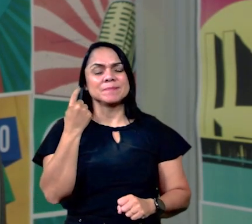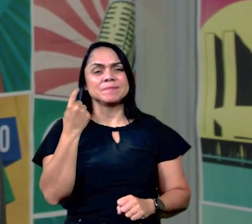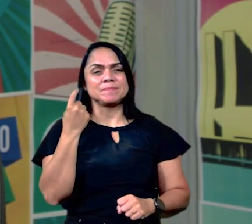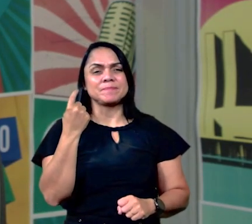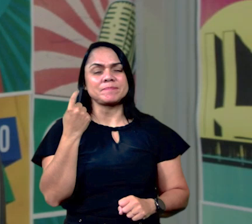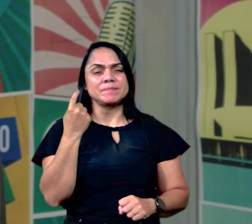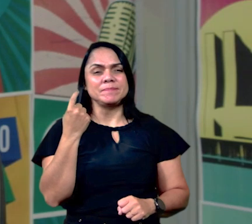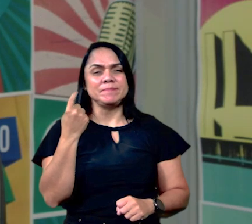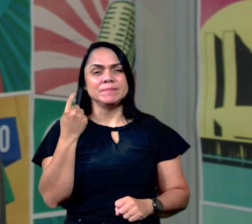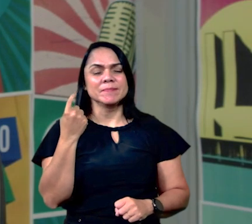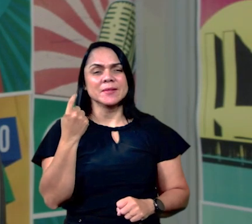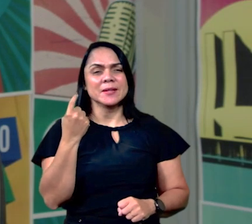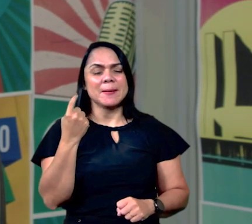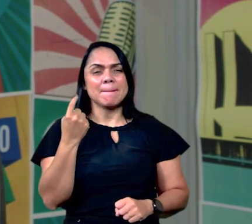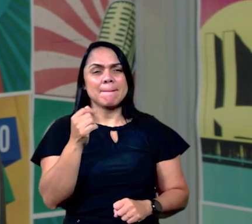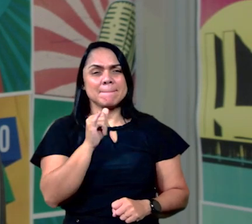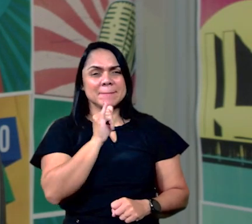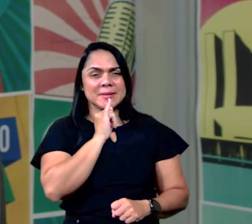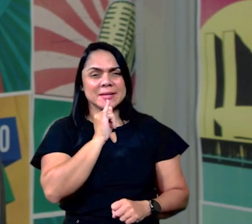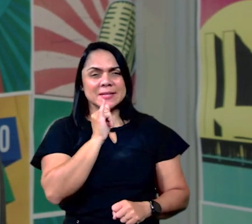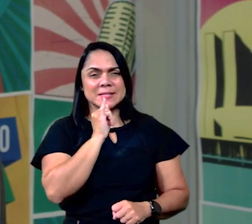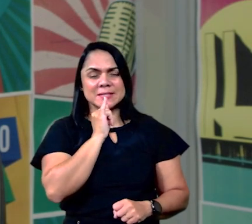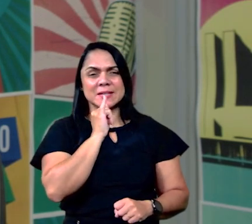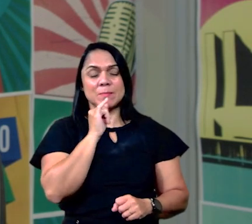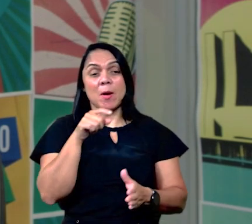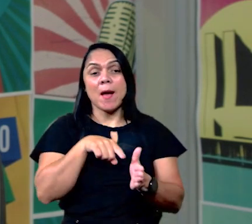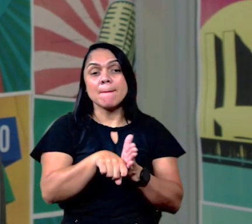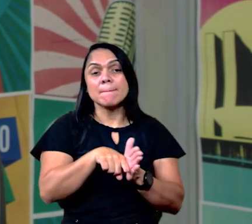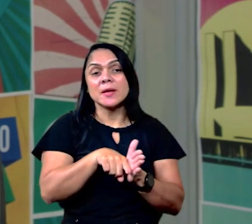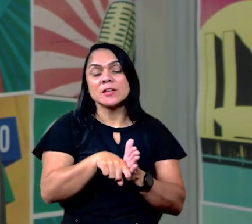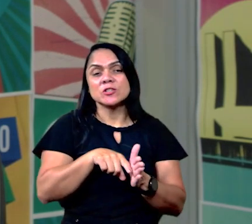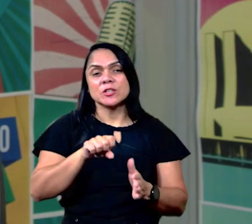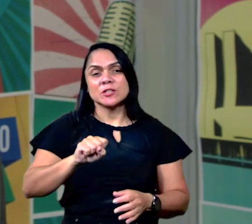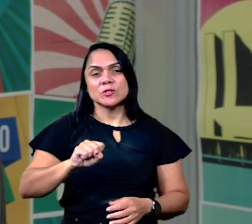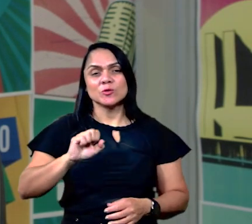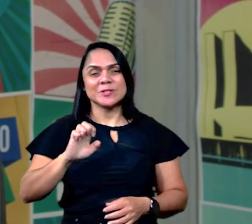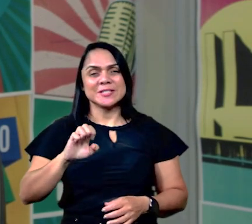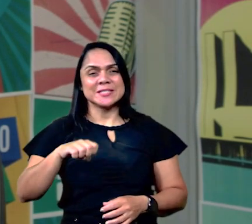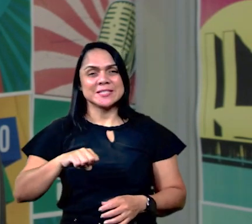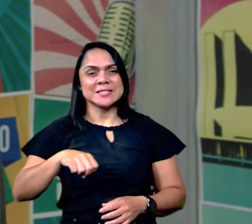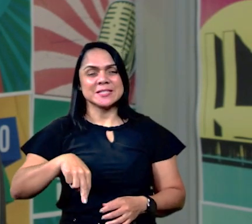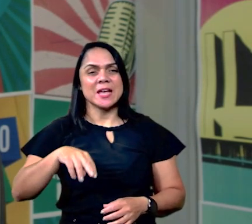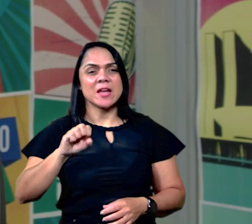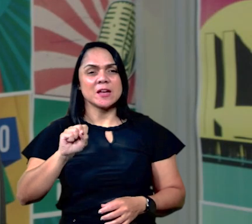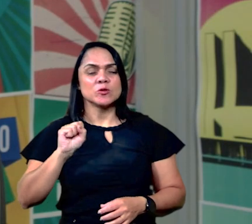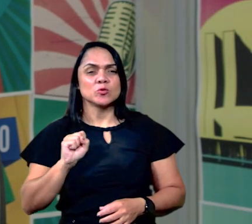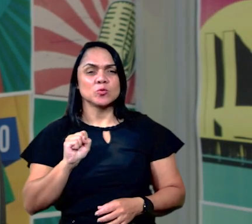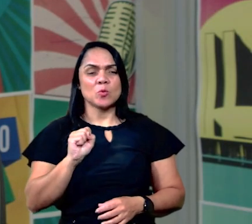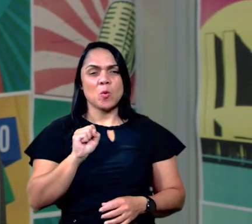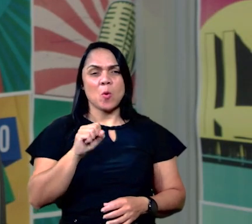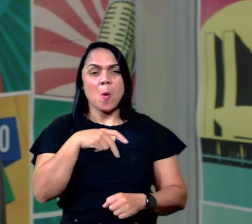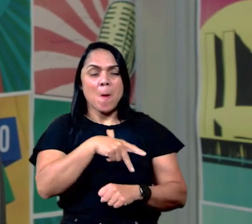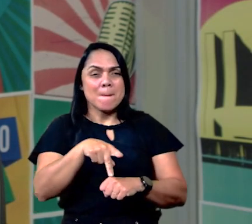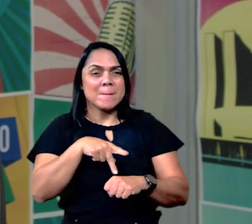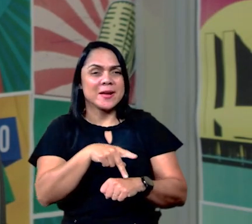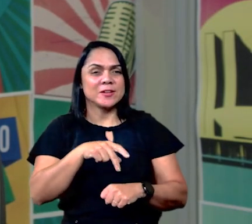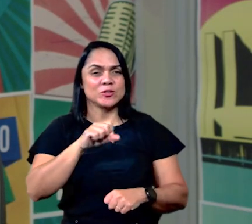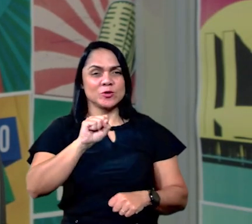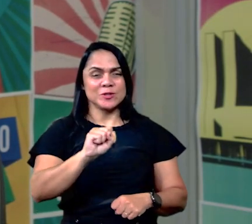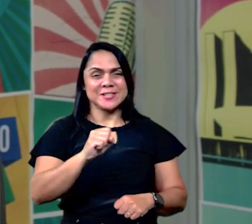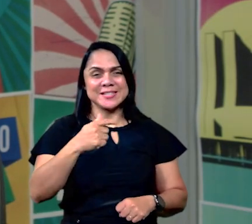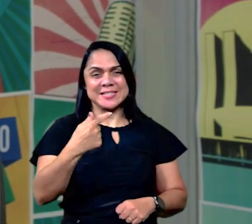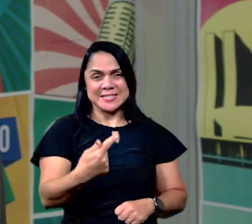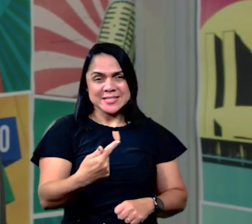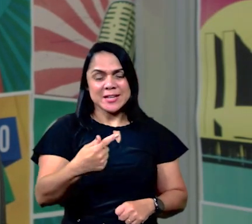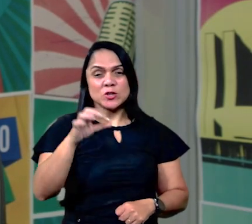inclusive utilizada no próprio número do censo, né, quando a gente diz que é um país de 87% de pessoas